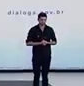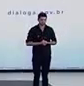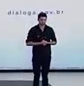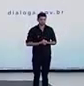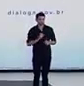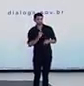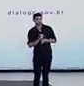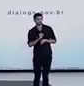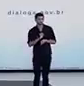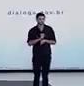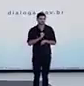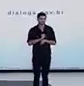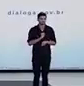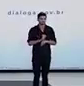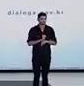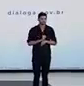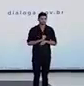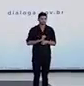Estamos...